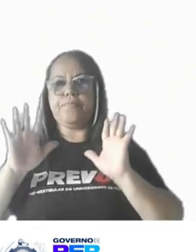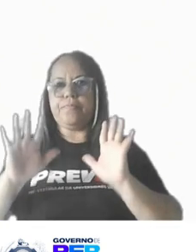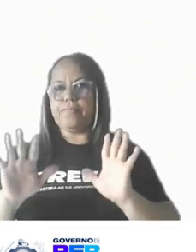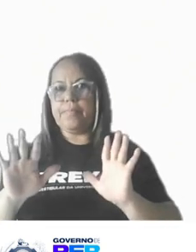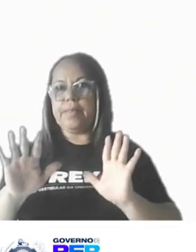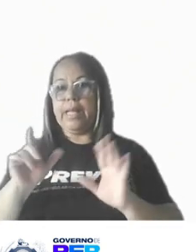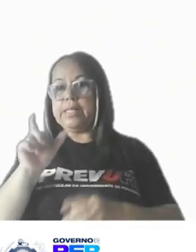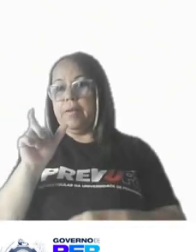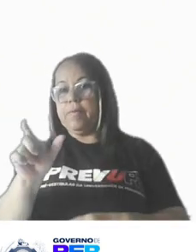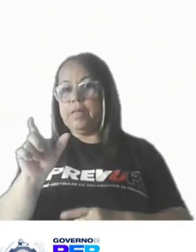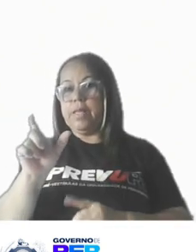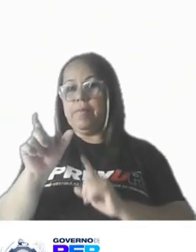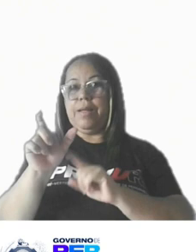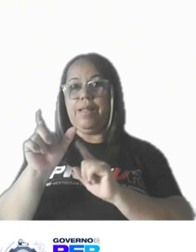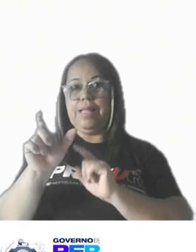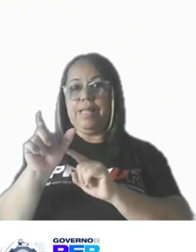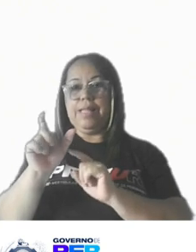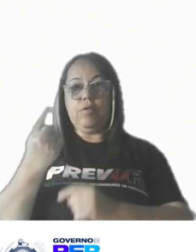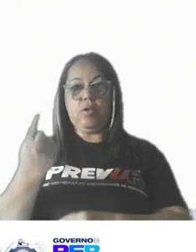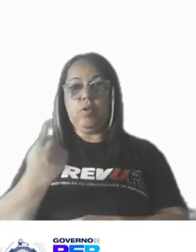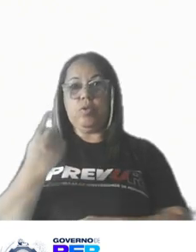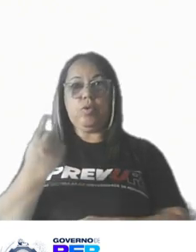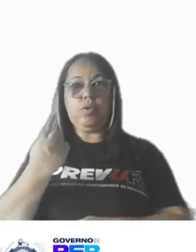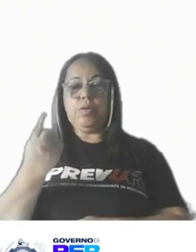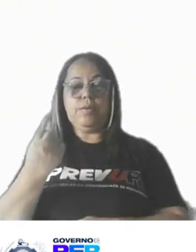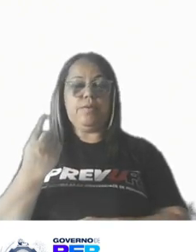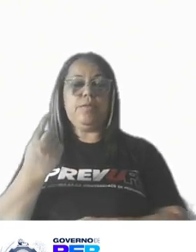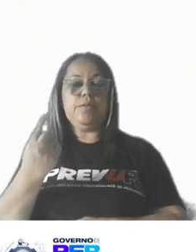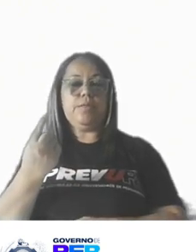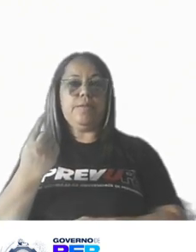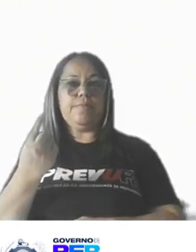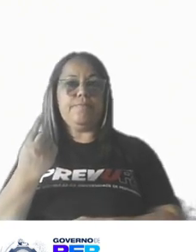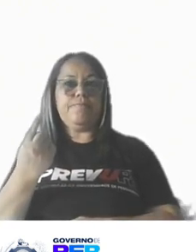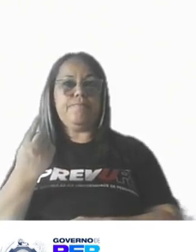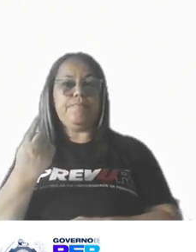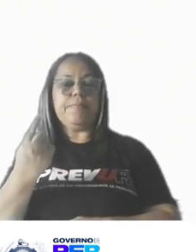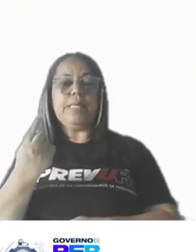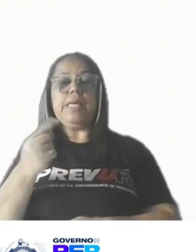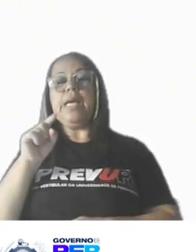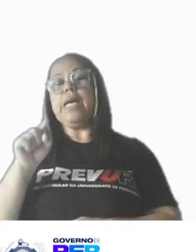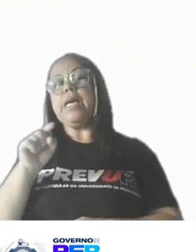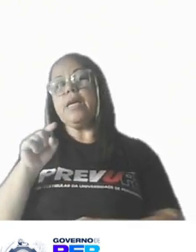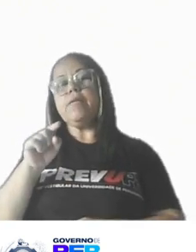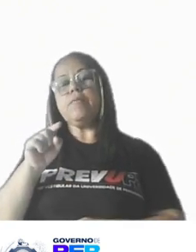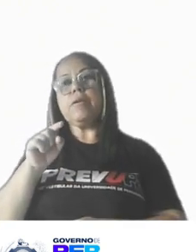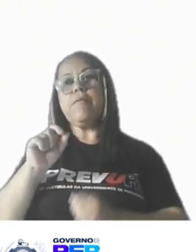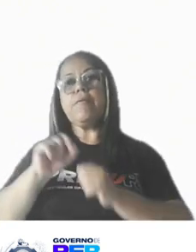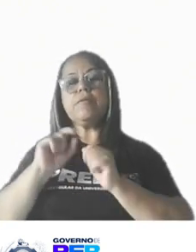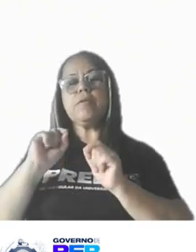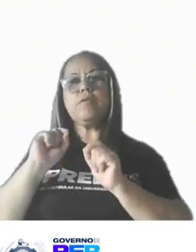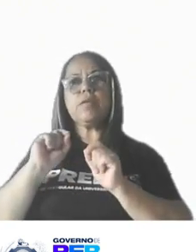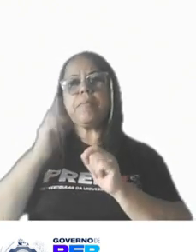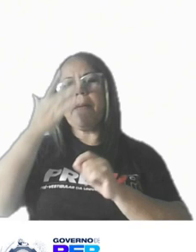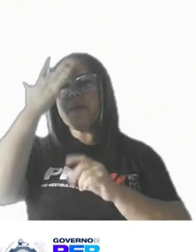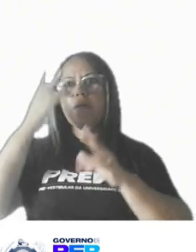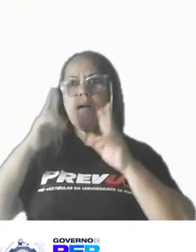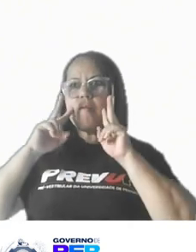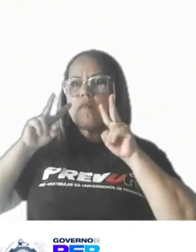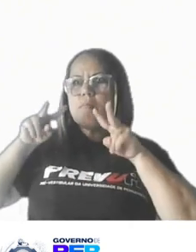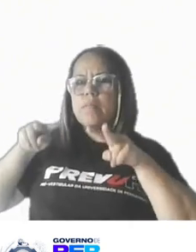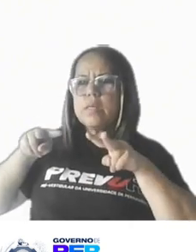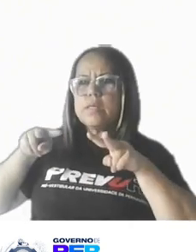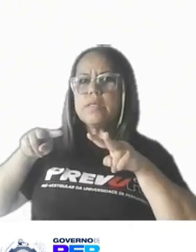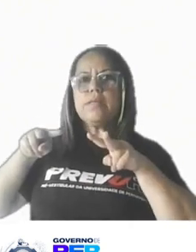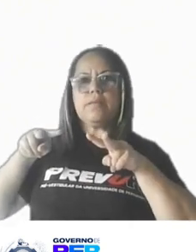Vocativo é o termo isolado da oração, não sendo parte do sujeito, nem do predicado. Ele vai servir para chamar a atenção do interlocutor